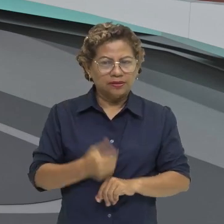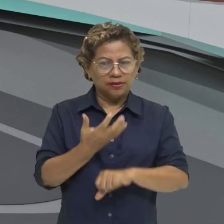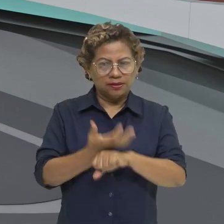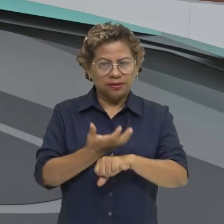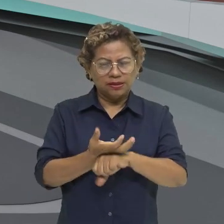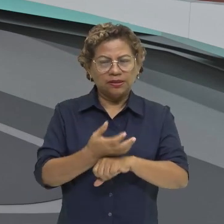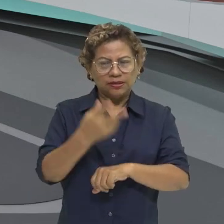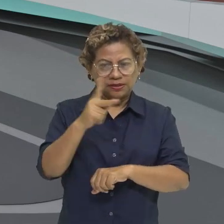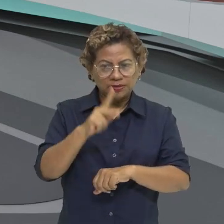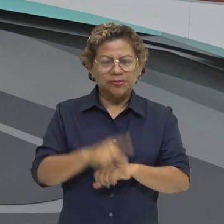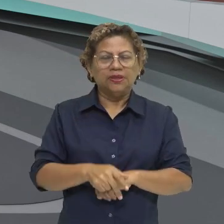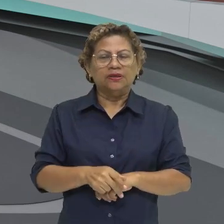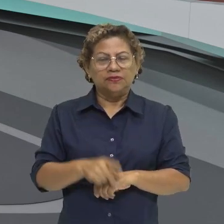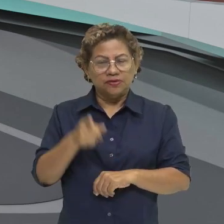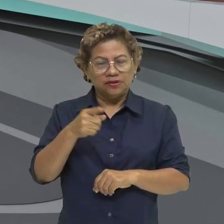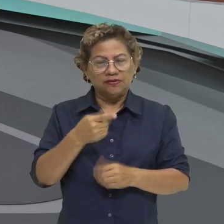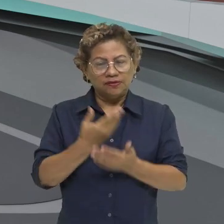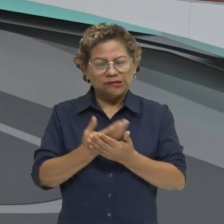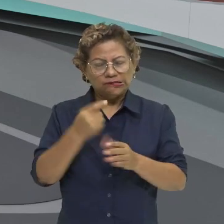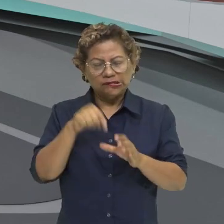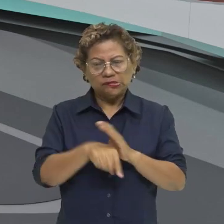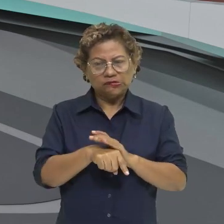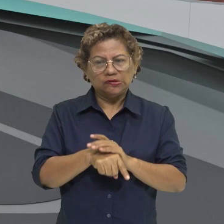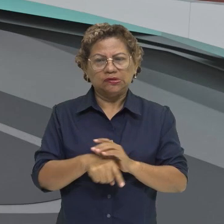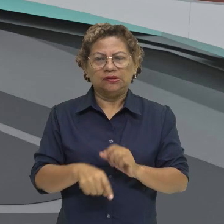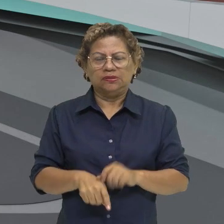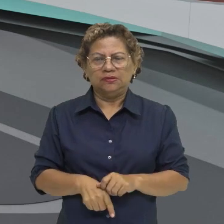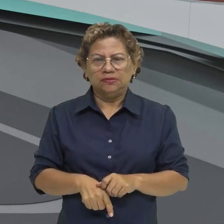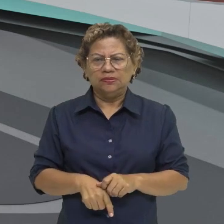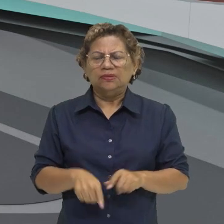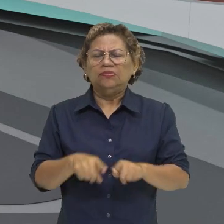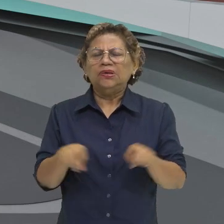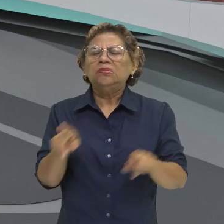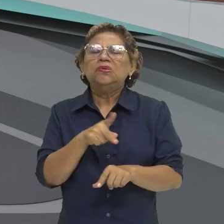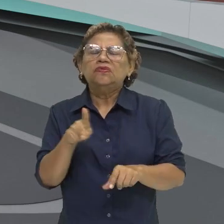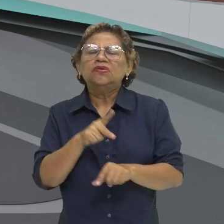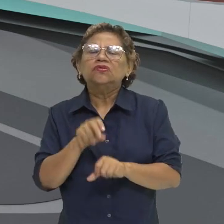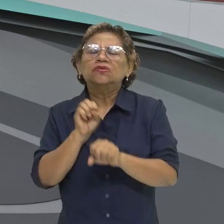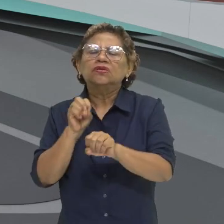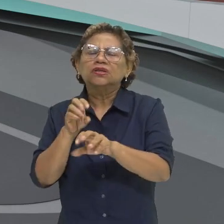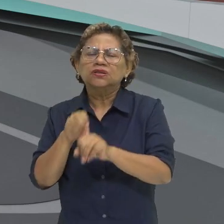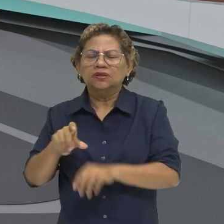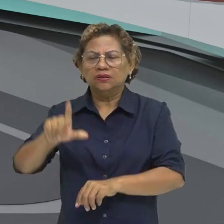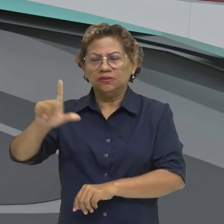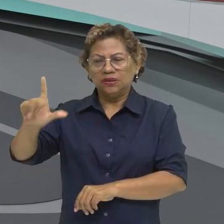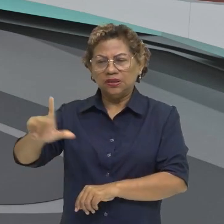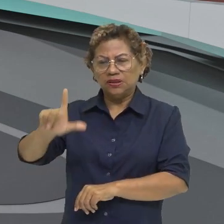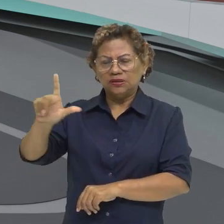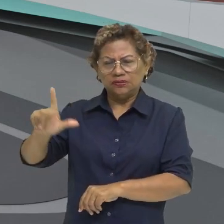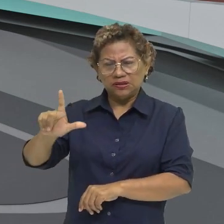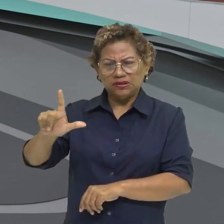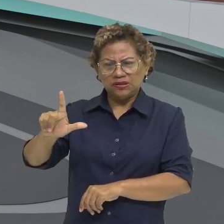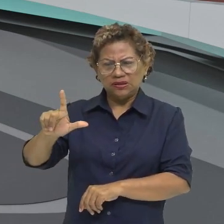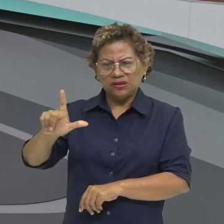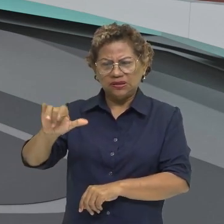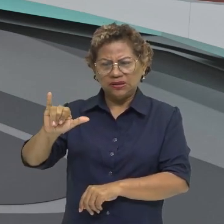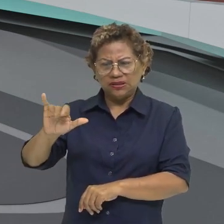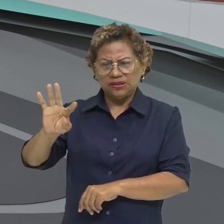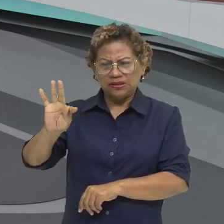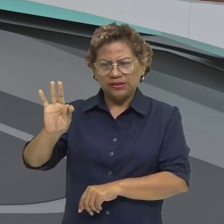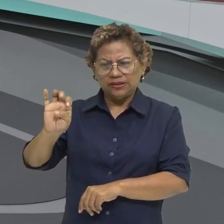melhor isso aí, mas eu já quero que você associe. Professora, mas não é a literatura que nós estamos aprendendo? Sim, mas a